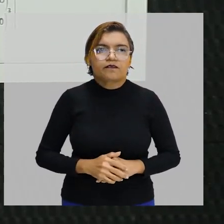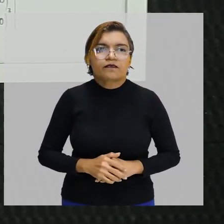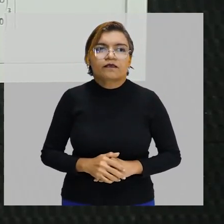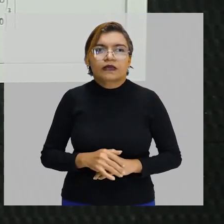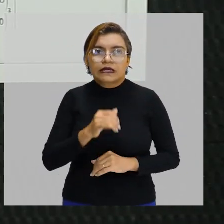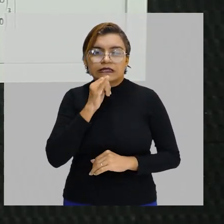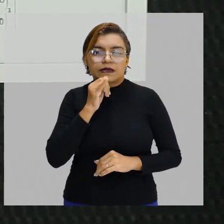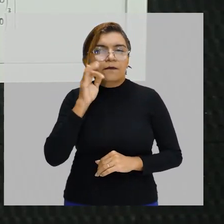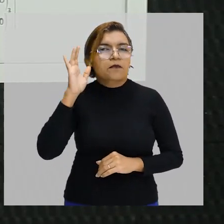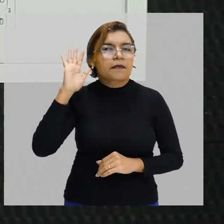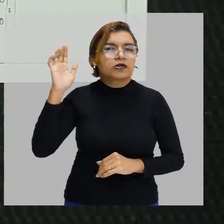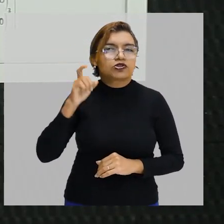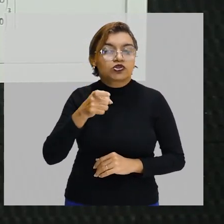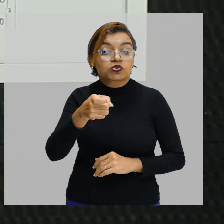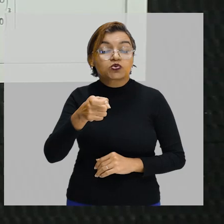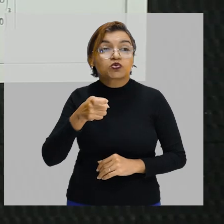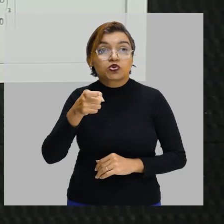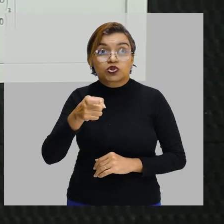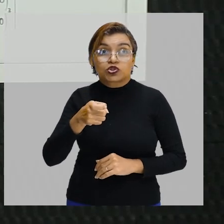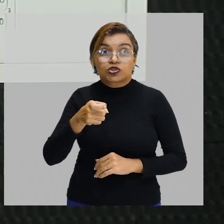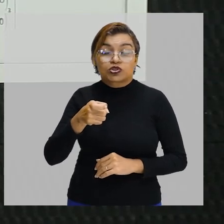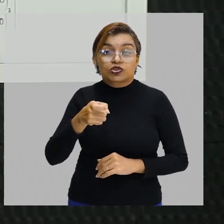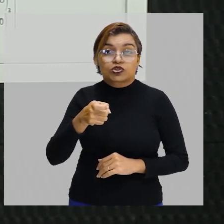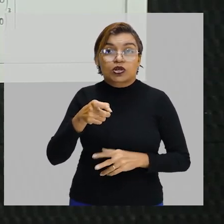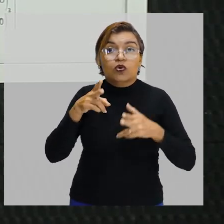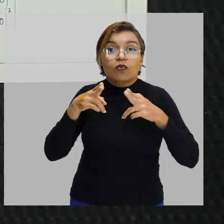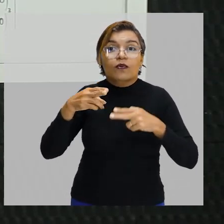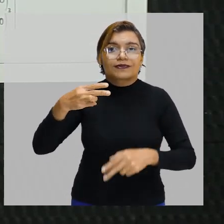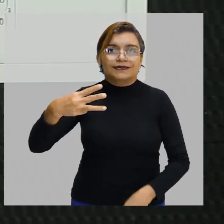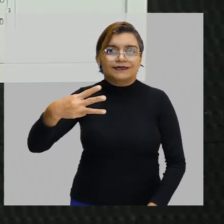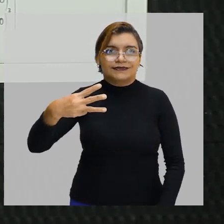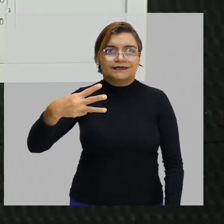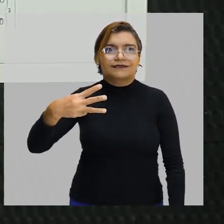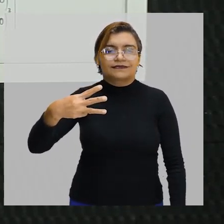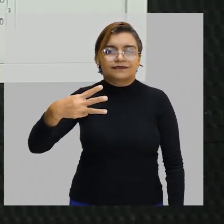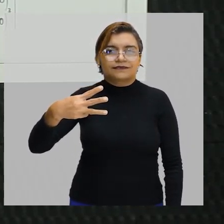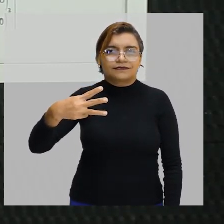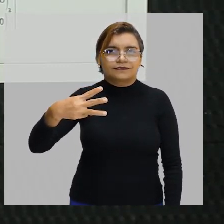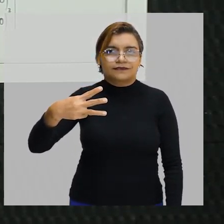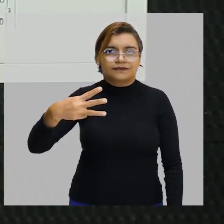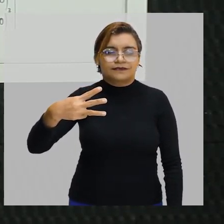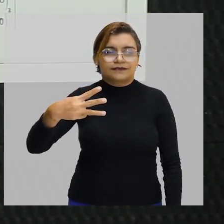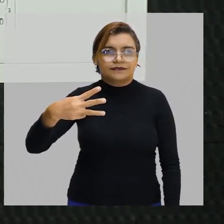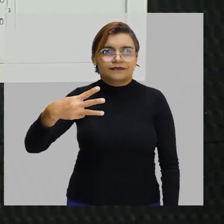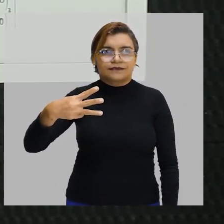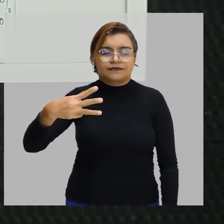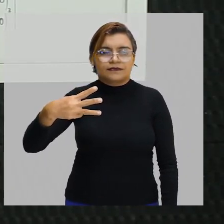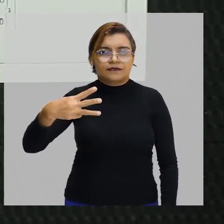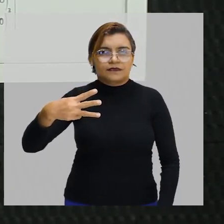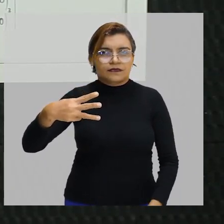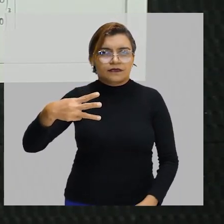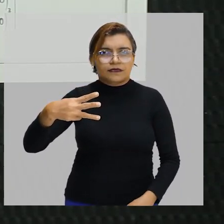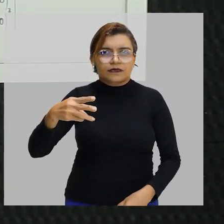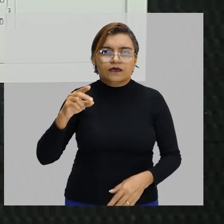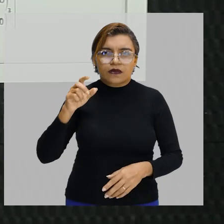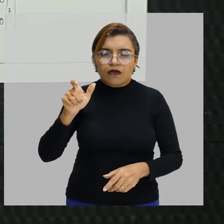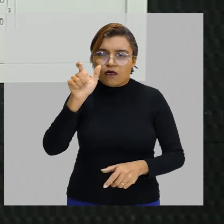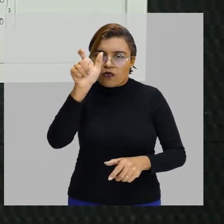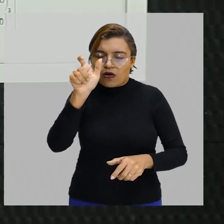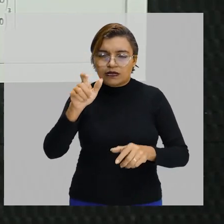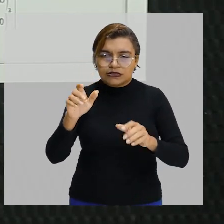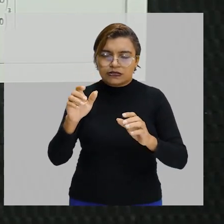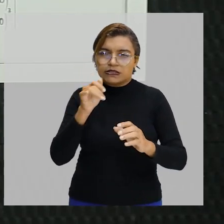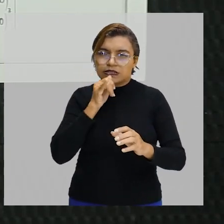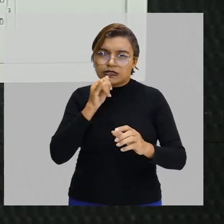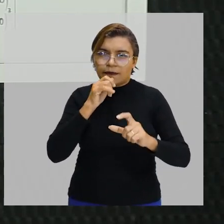aqui que esse x aqui fosse igual a 3. Vamos supor aqui. Dando uma analisada aqui nas linhas e na